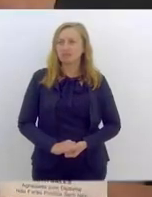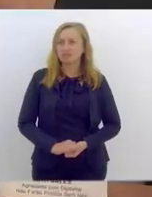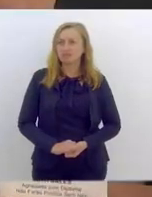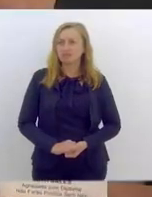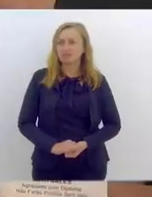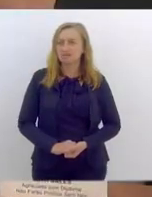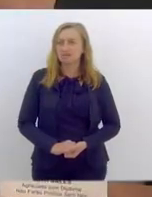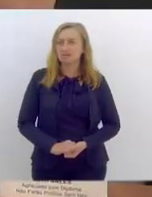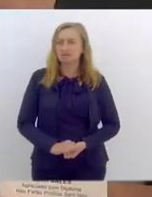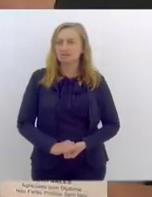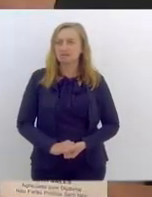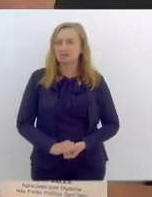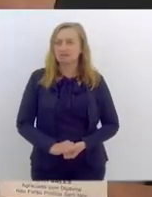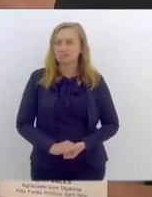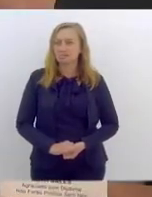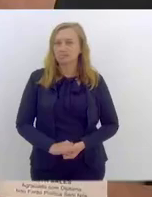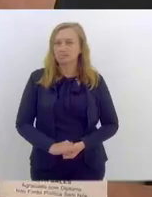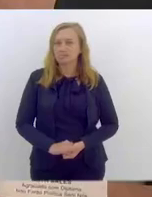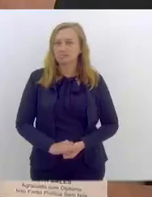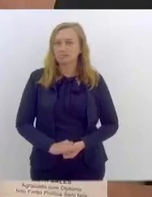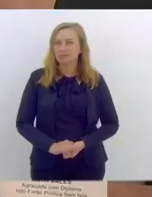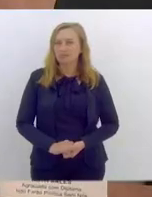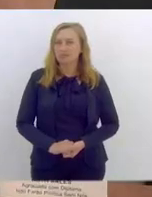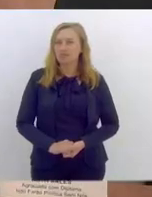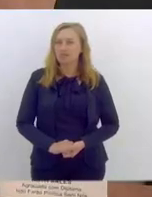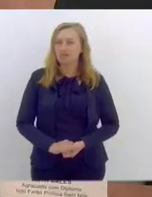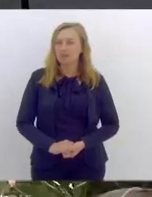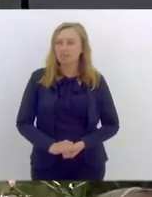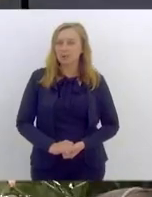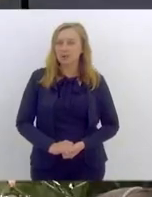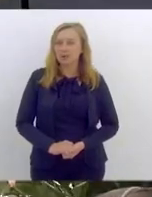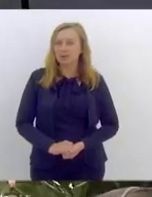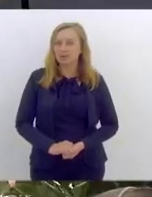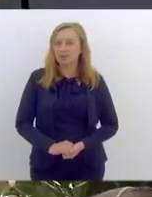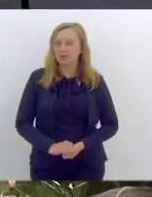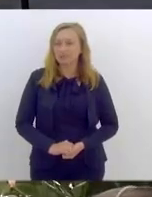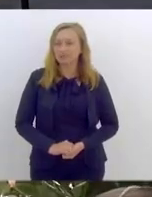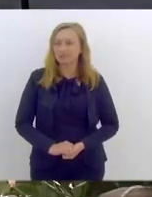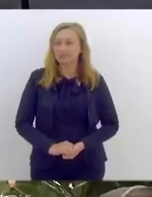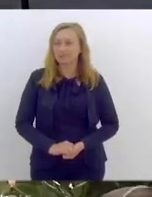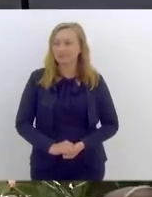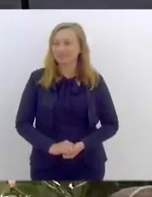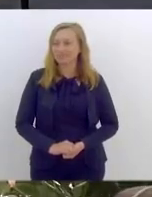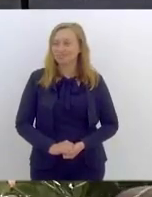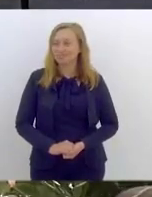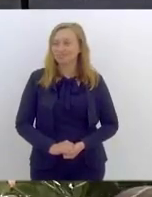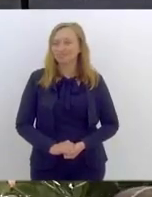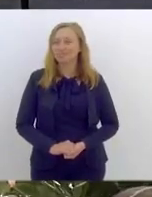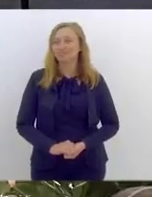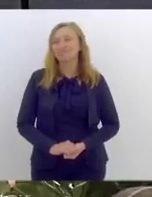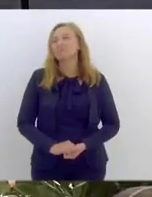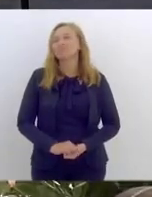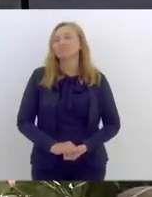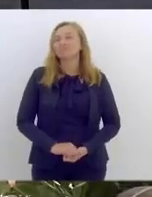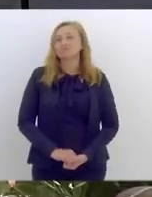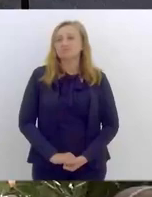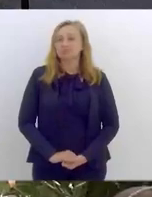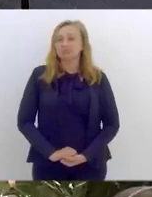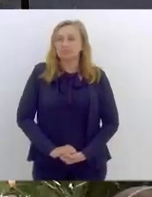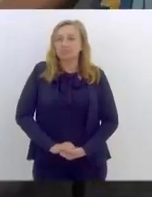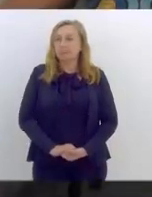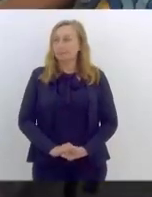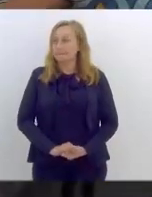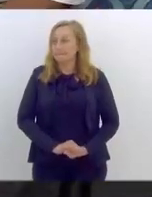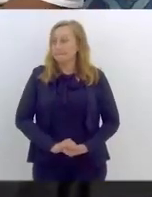chamar. Iê, capoeira, golpe ligeiro. Ai, iê, Benedito, a